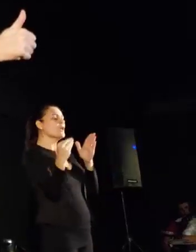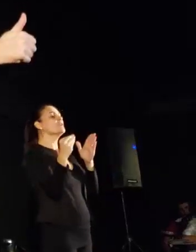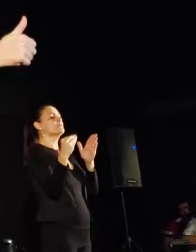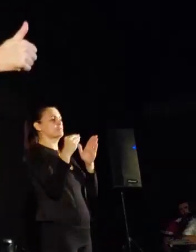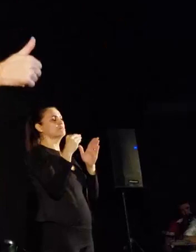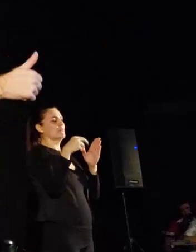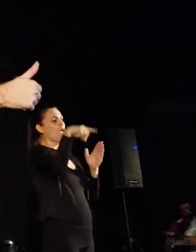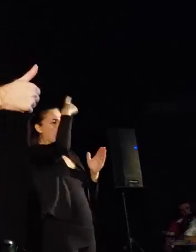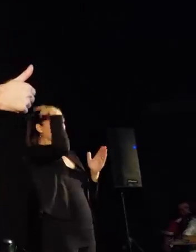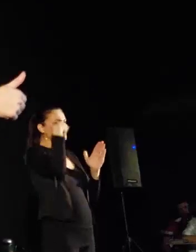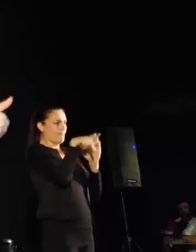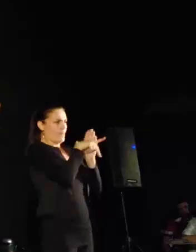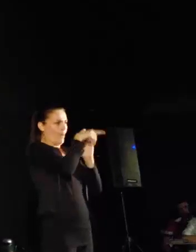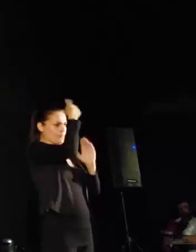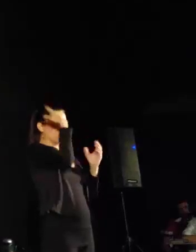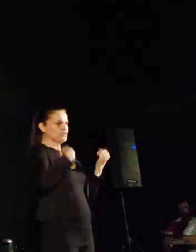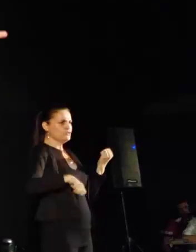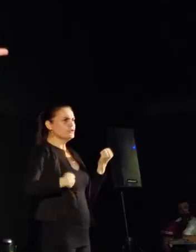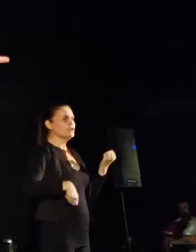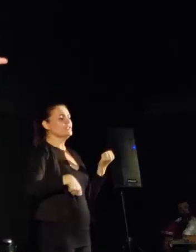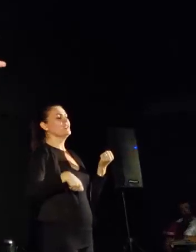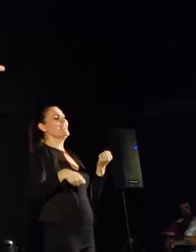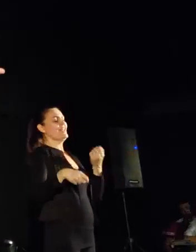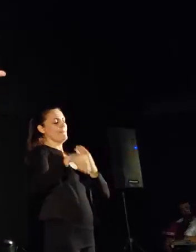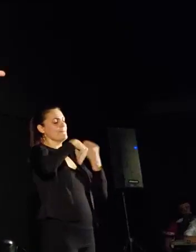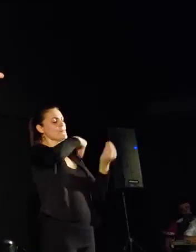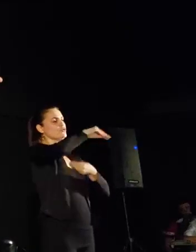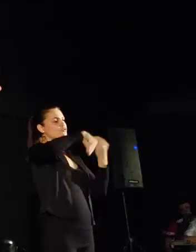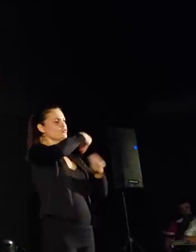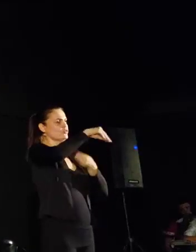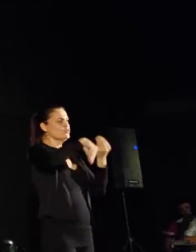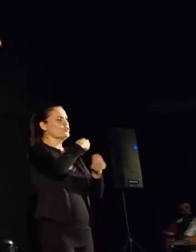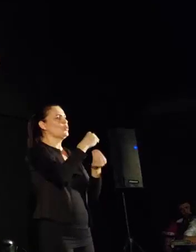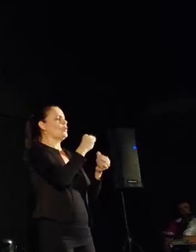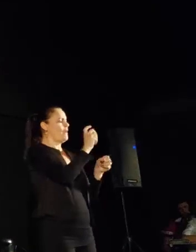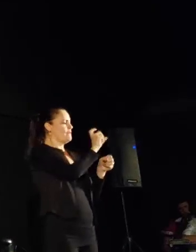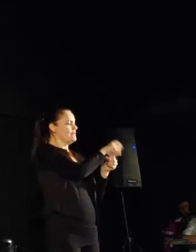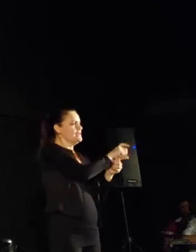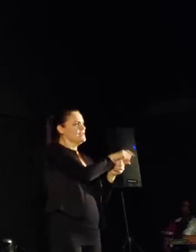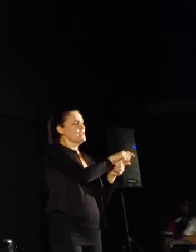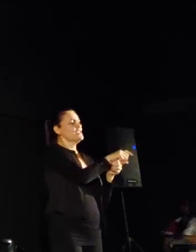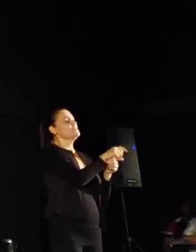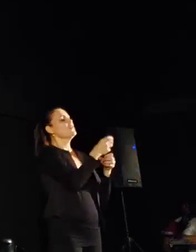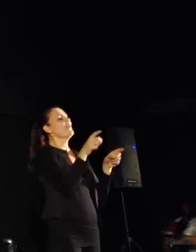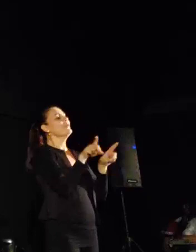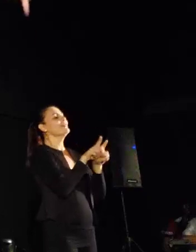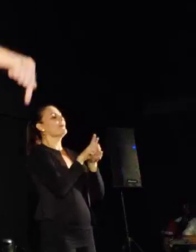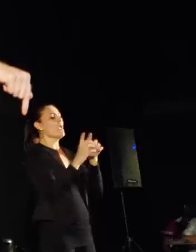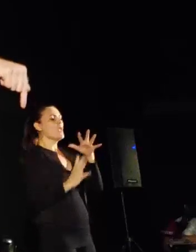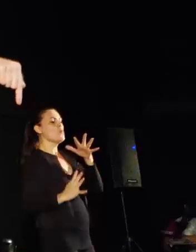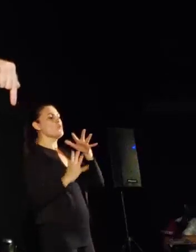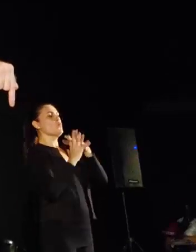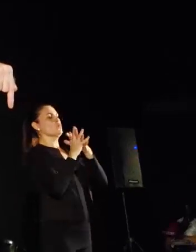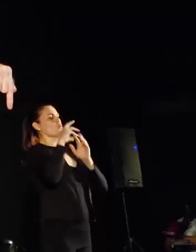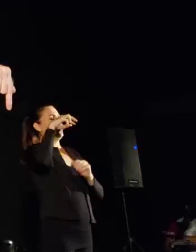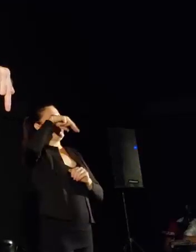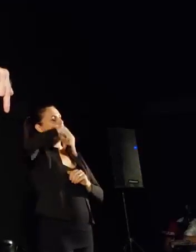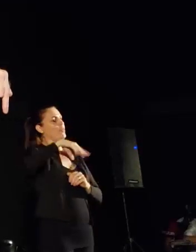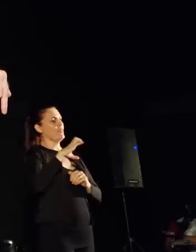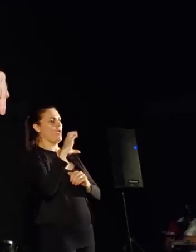militarismo proto-fascista e ultra-neoliberalismo, é um modelo que se tenta aplicar agora no Brasil.